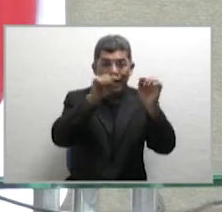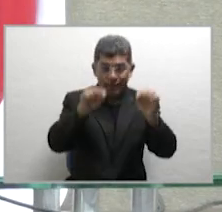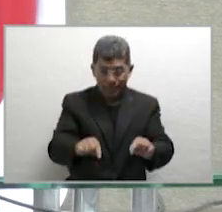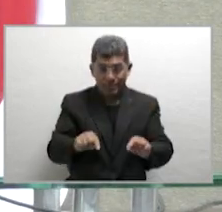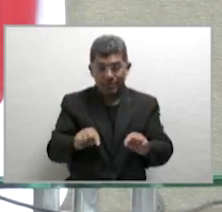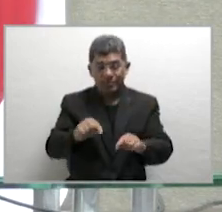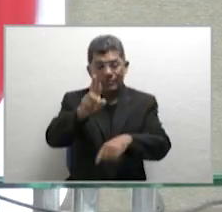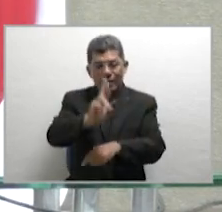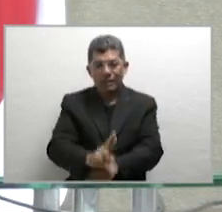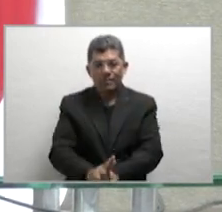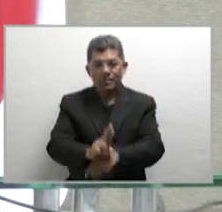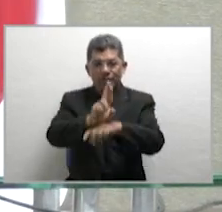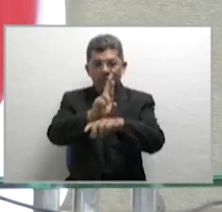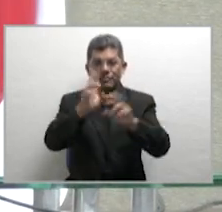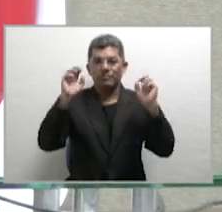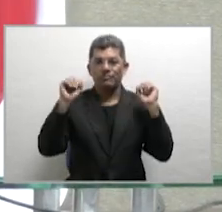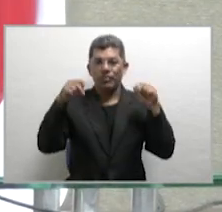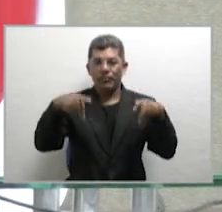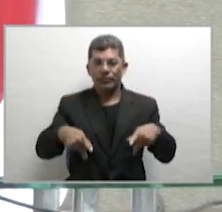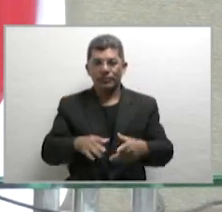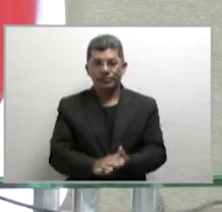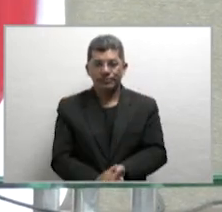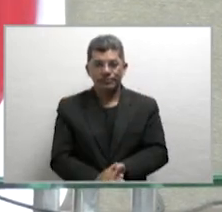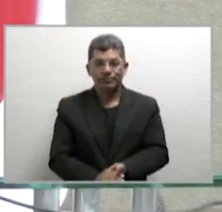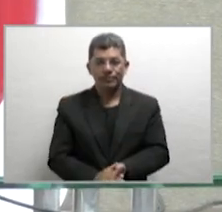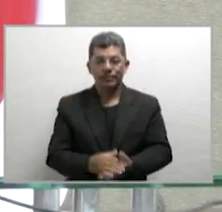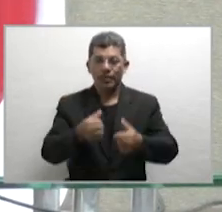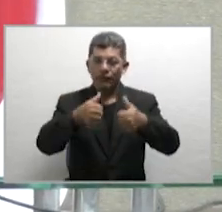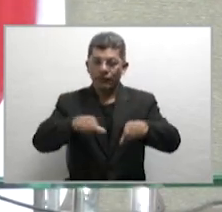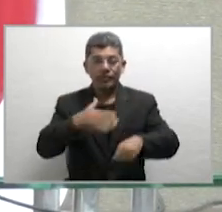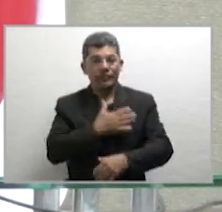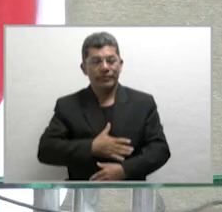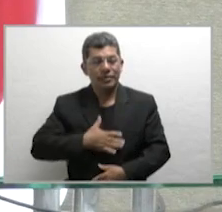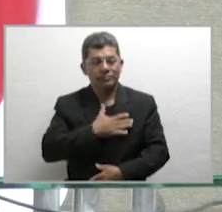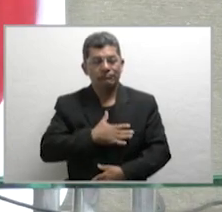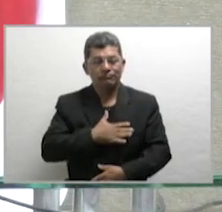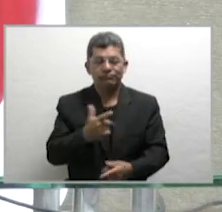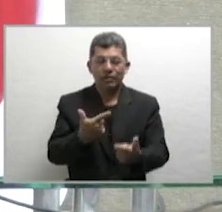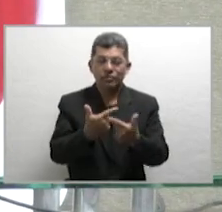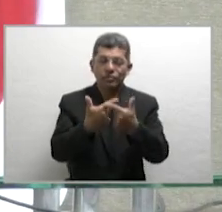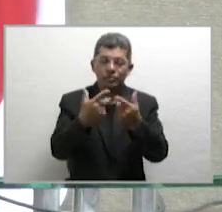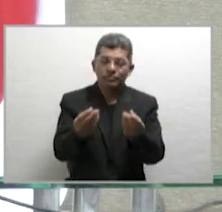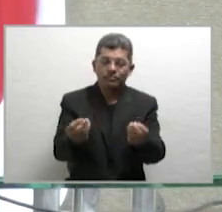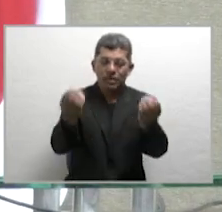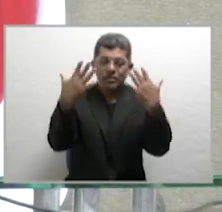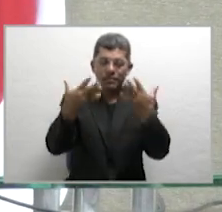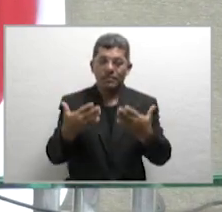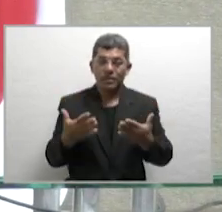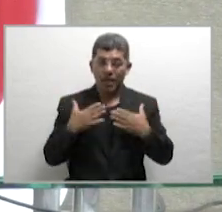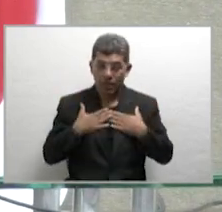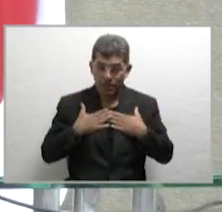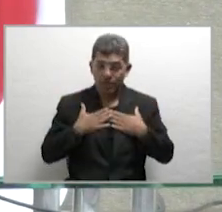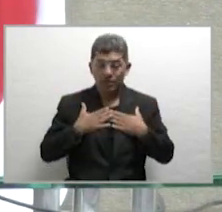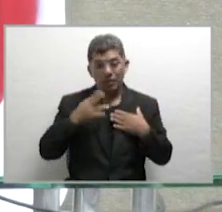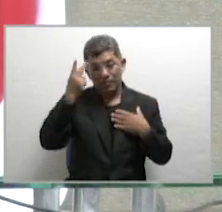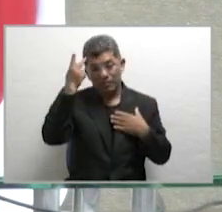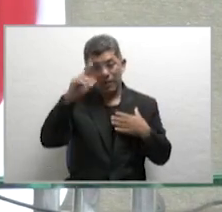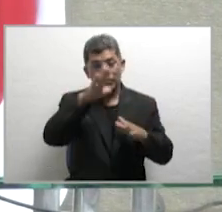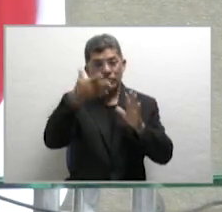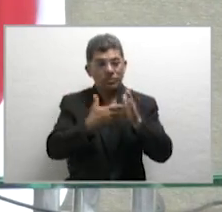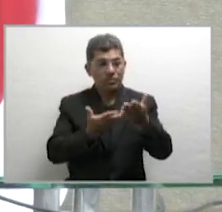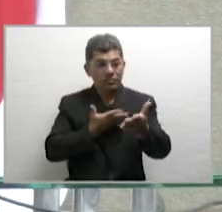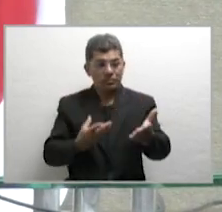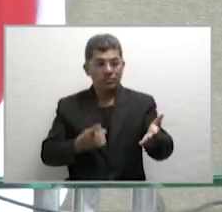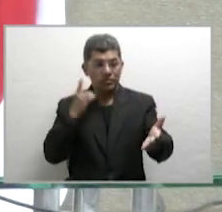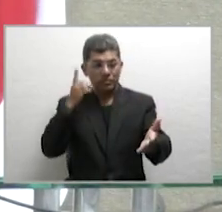sermos representantes do povo. E eu fico muito feliz com a oportunidade dada a mim e aos demais colegas que temos